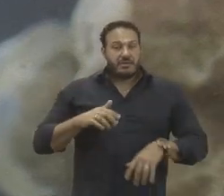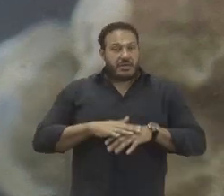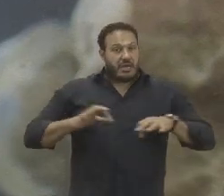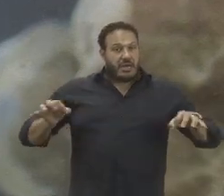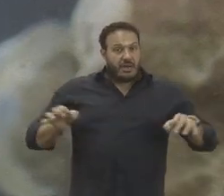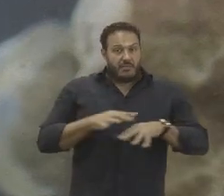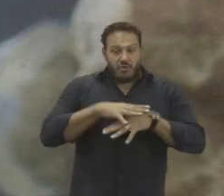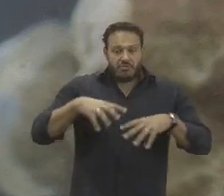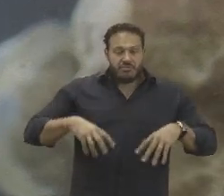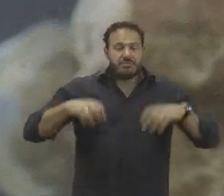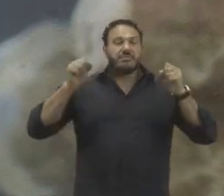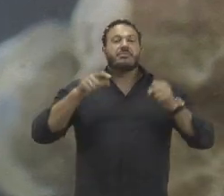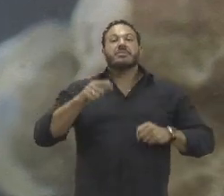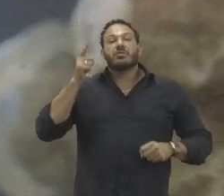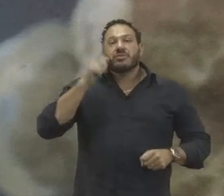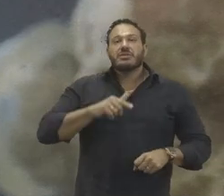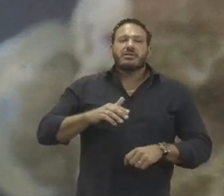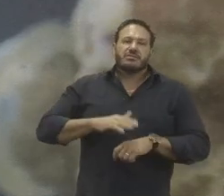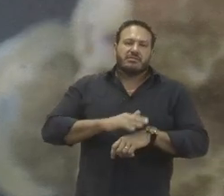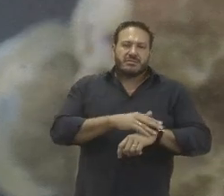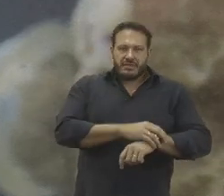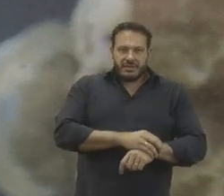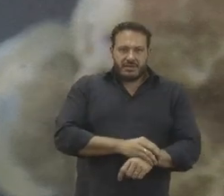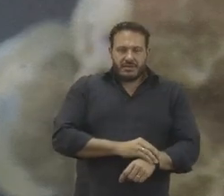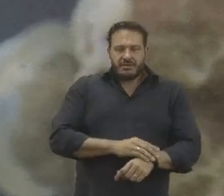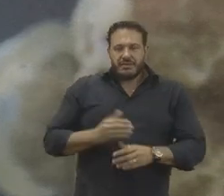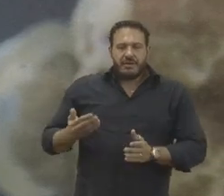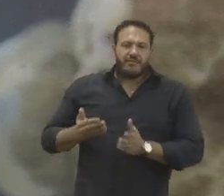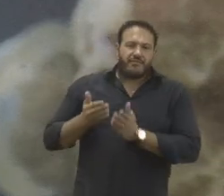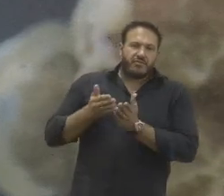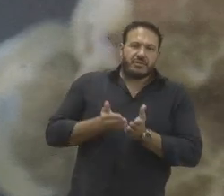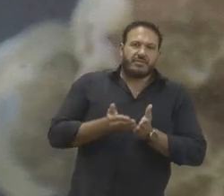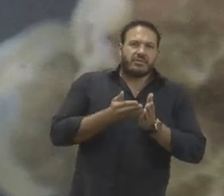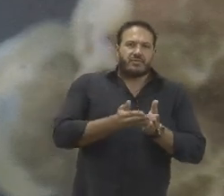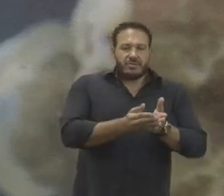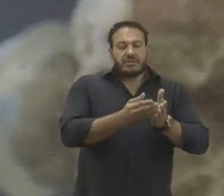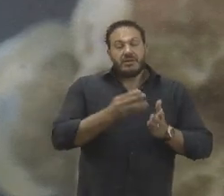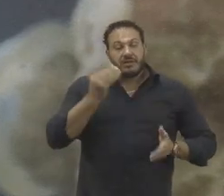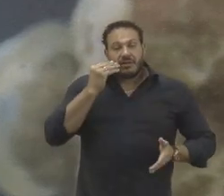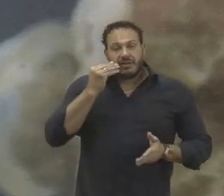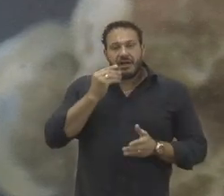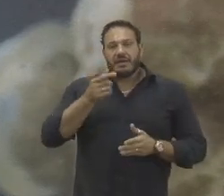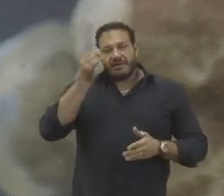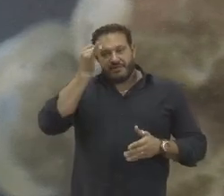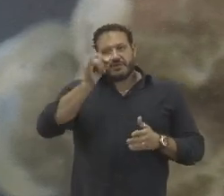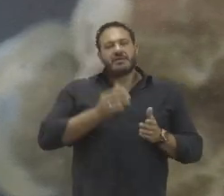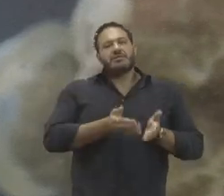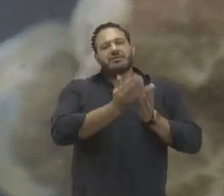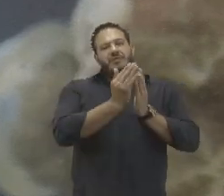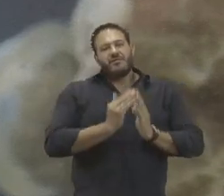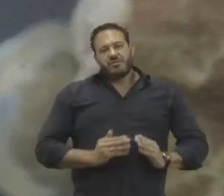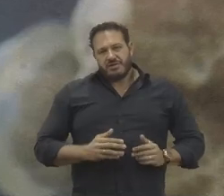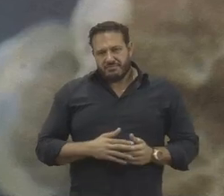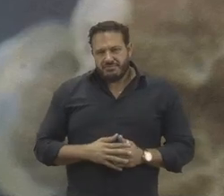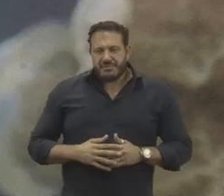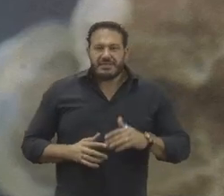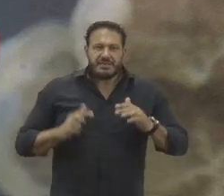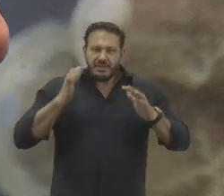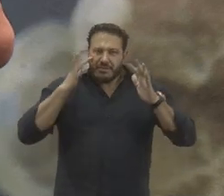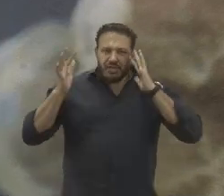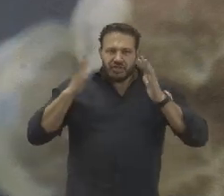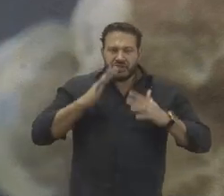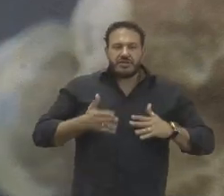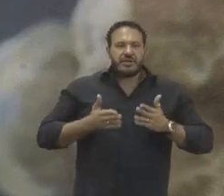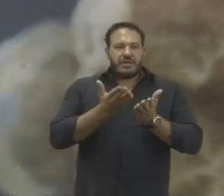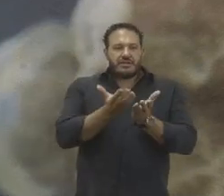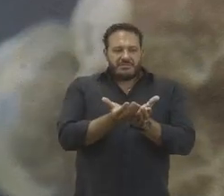a única coisa que os caras conseguiam fazer era aproar para as ondas né e tentar não afundar né imagina Naus daquelas de